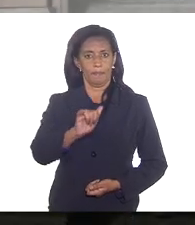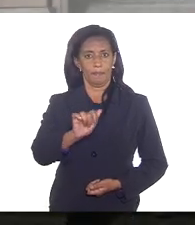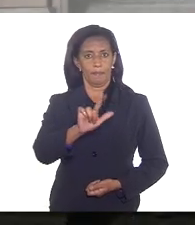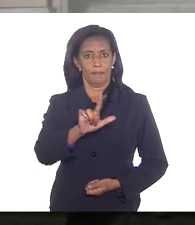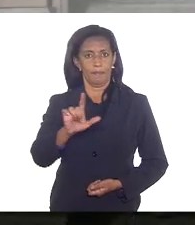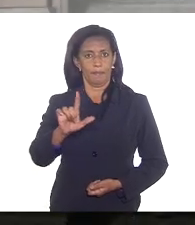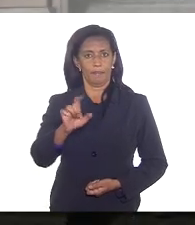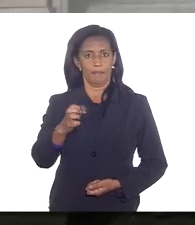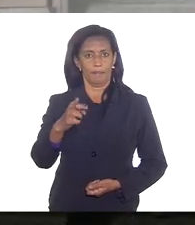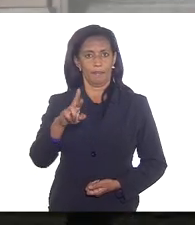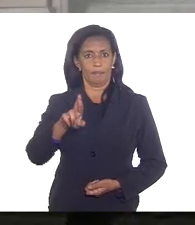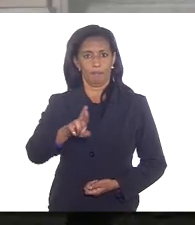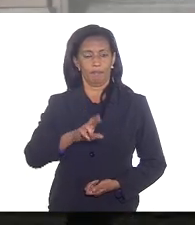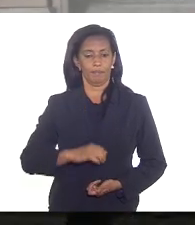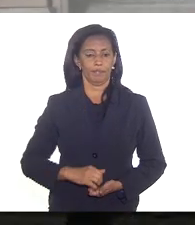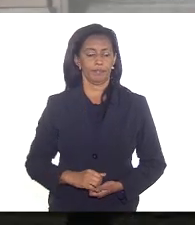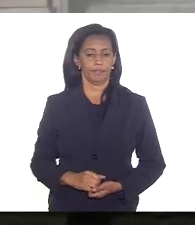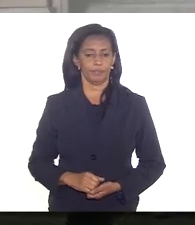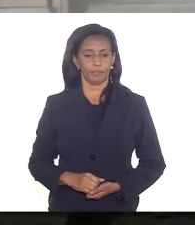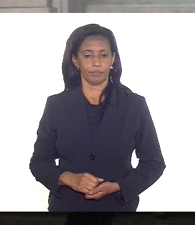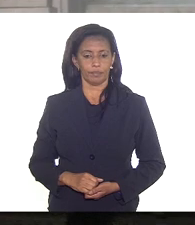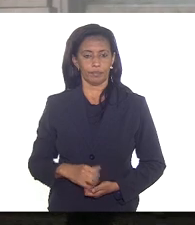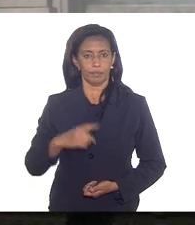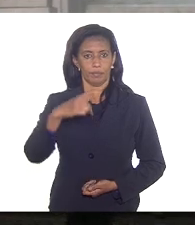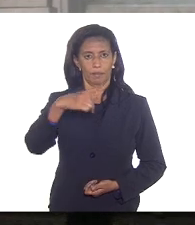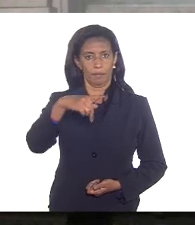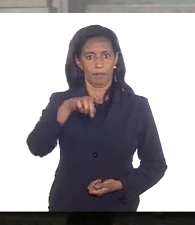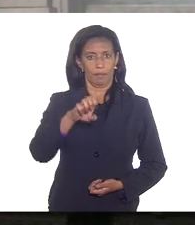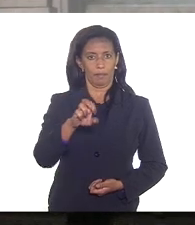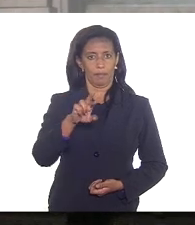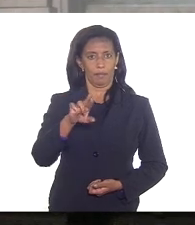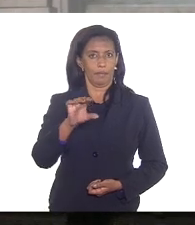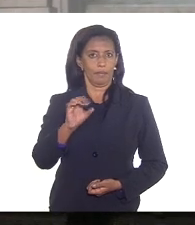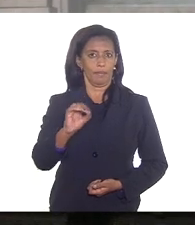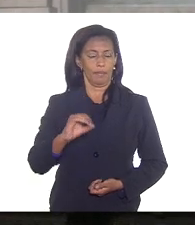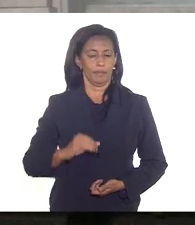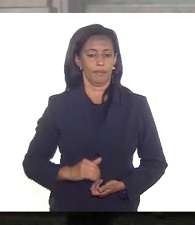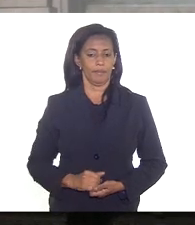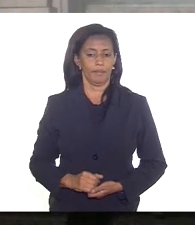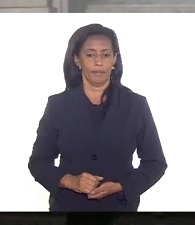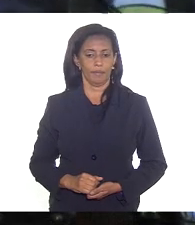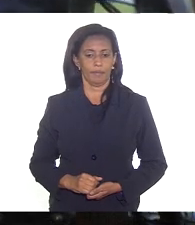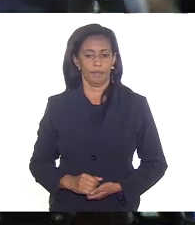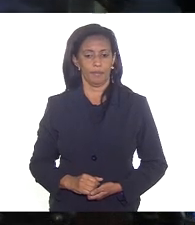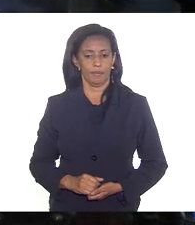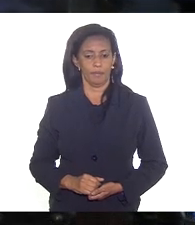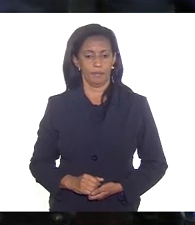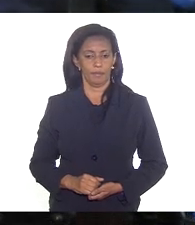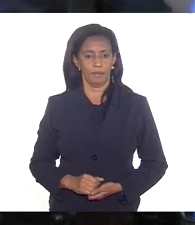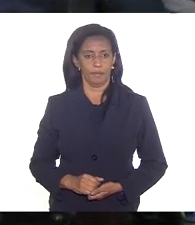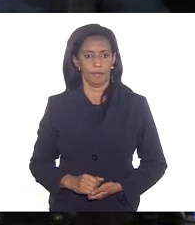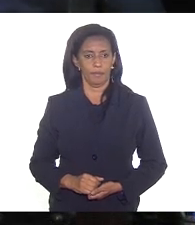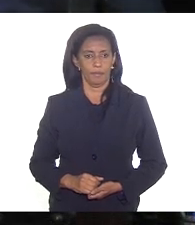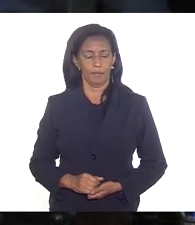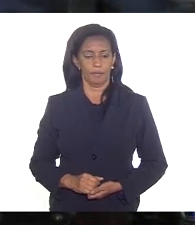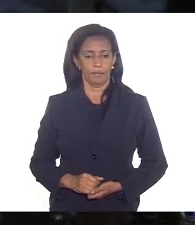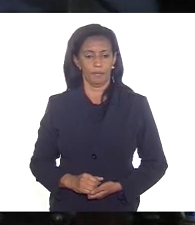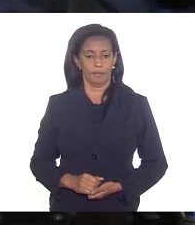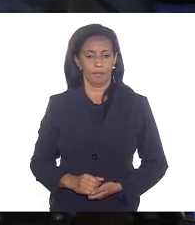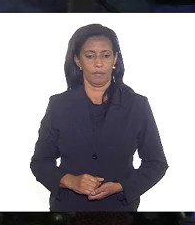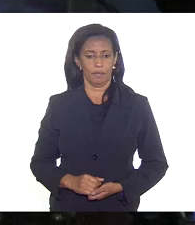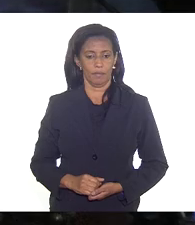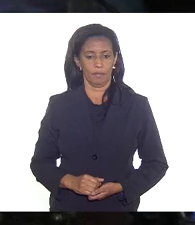Miller a capital do Marcus Miller deputado Pedro Ricardo o resultado Pedro Ricardo